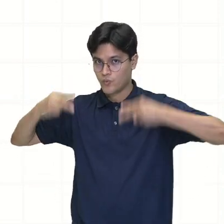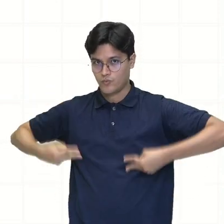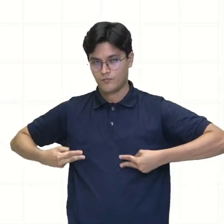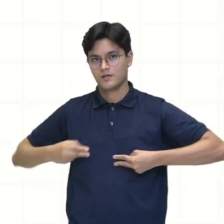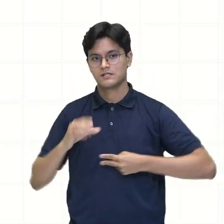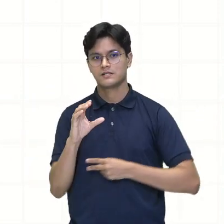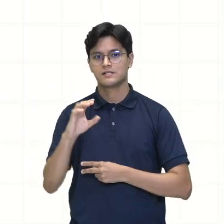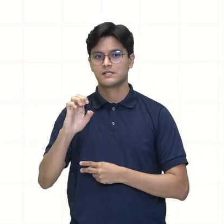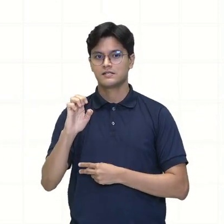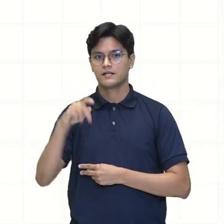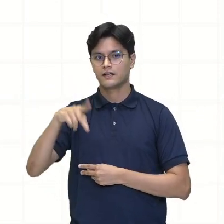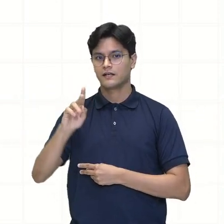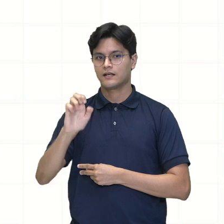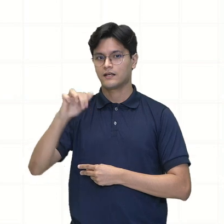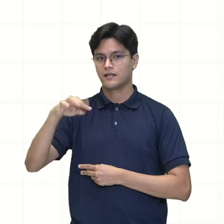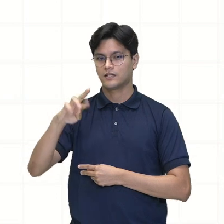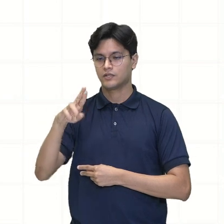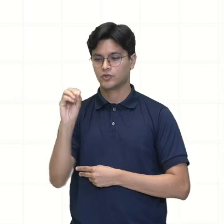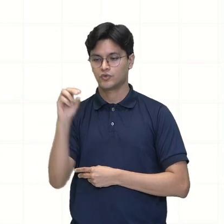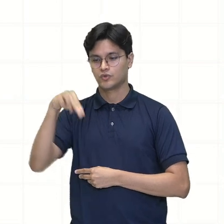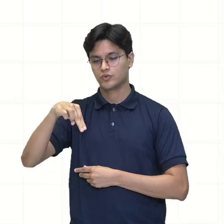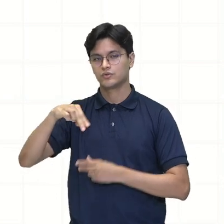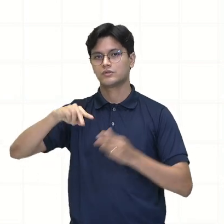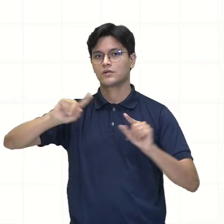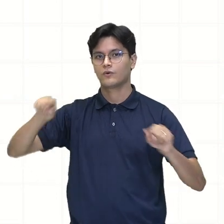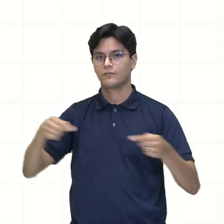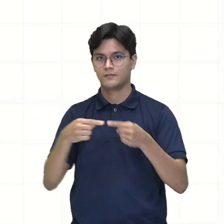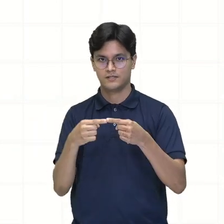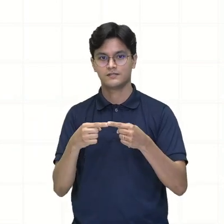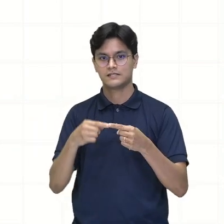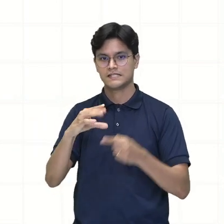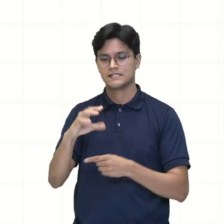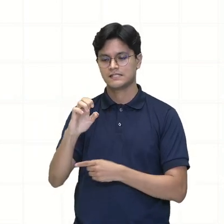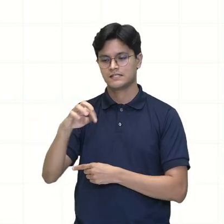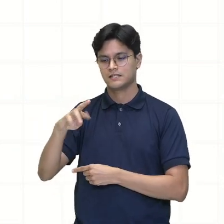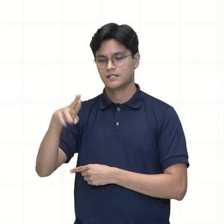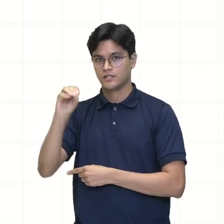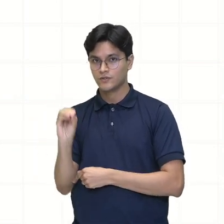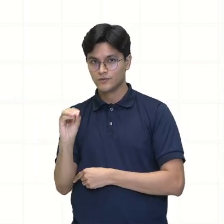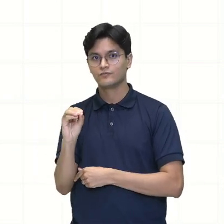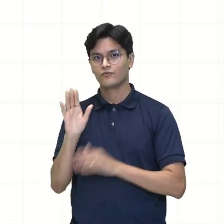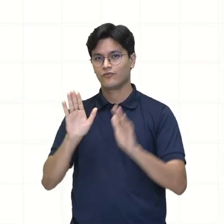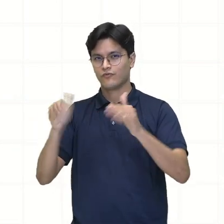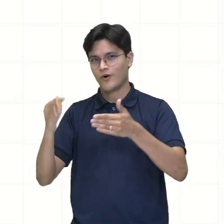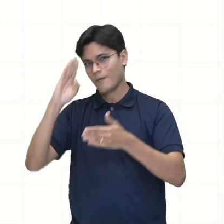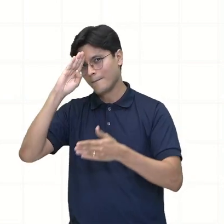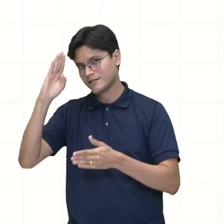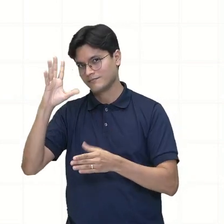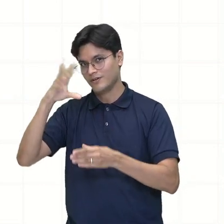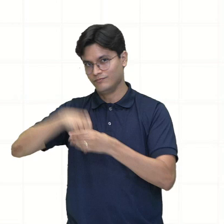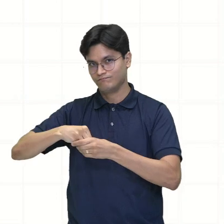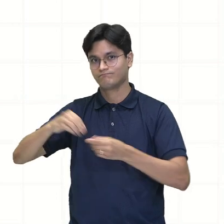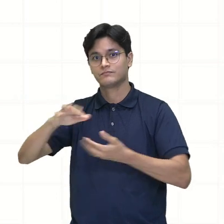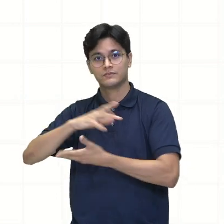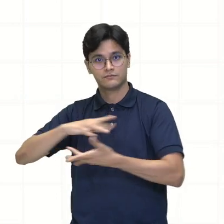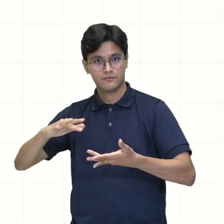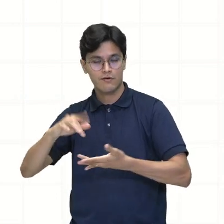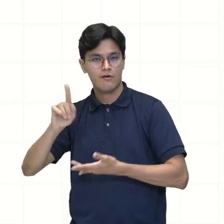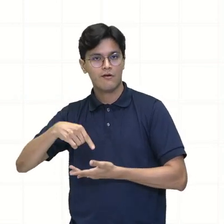significa centro, ou seja, o homem estando no centro do universo. São características,